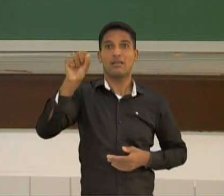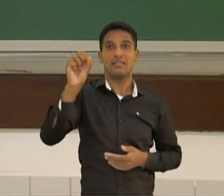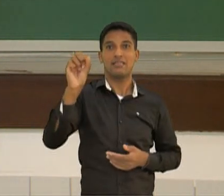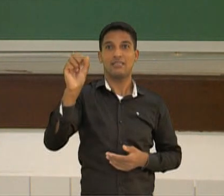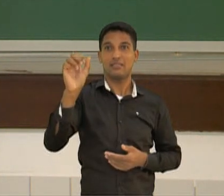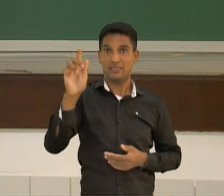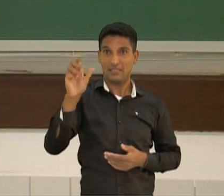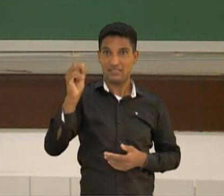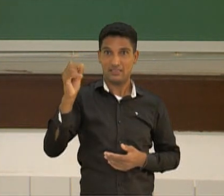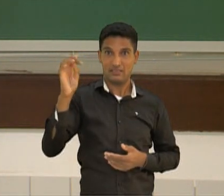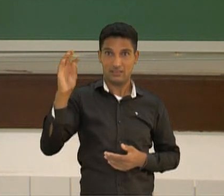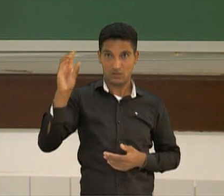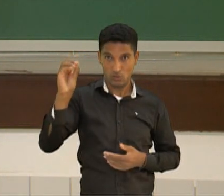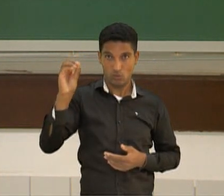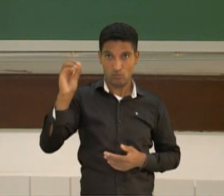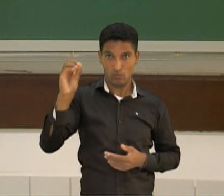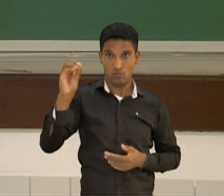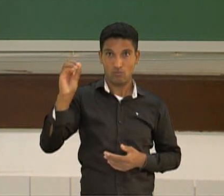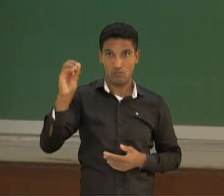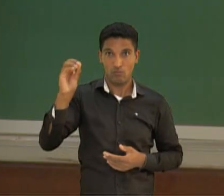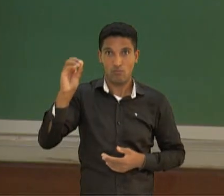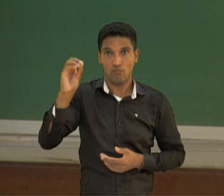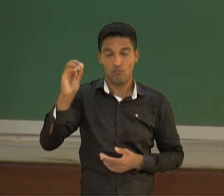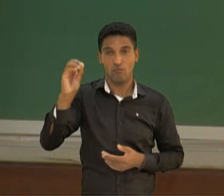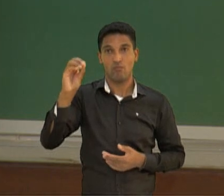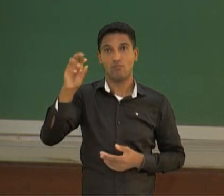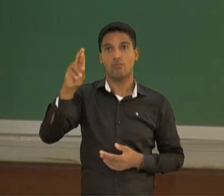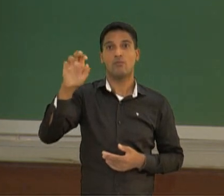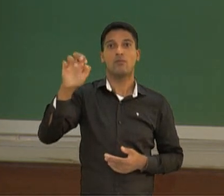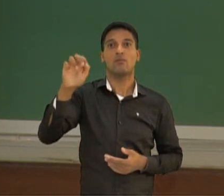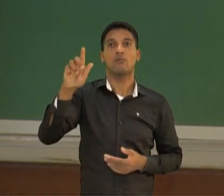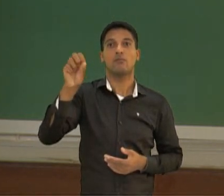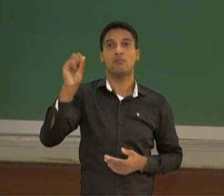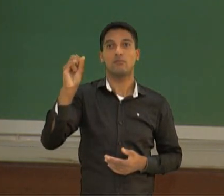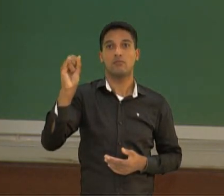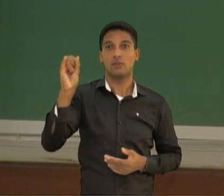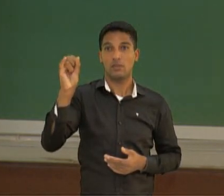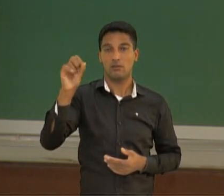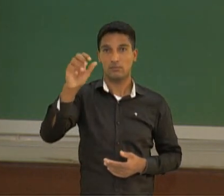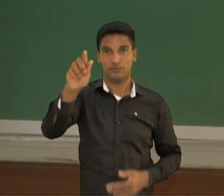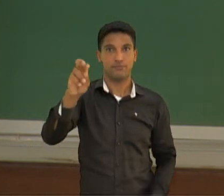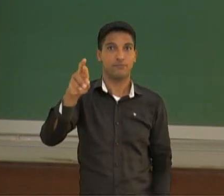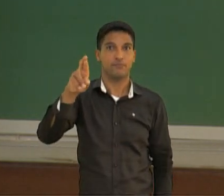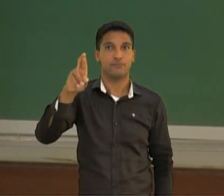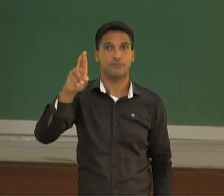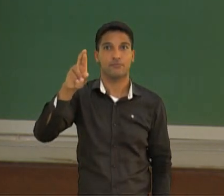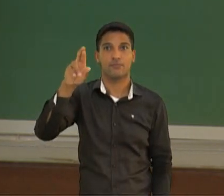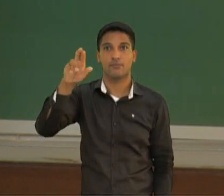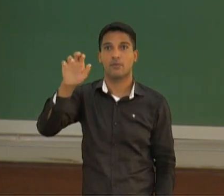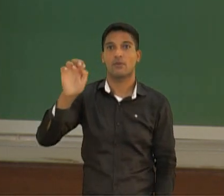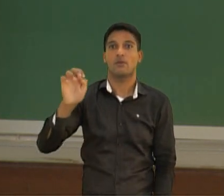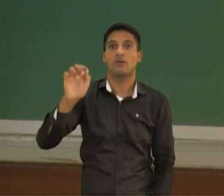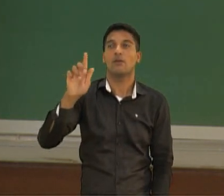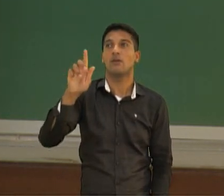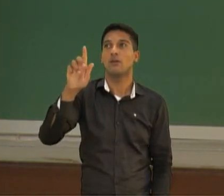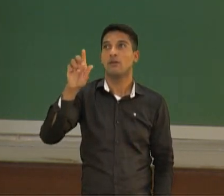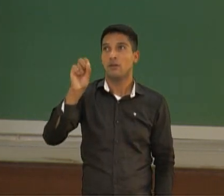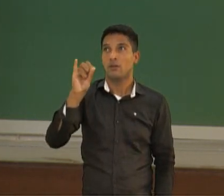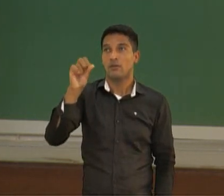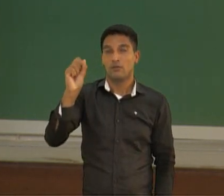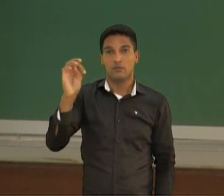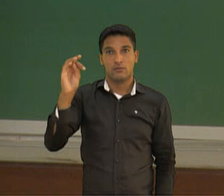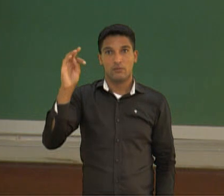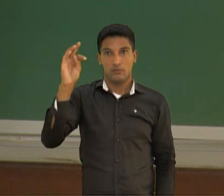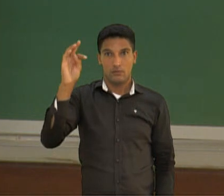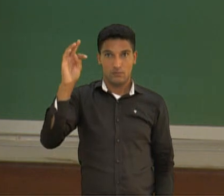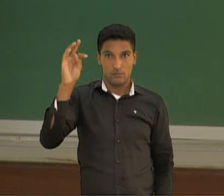Mas temos mais coisa para ver, olha só. Aqui nós chegamos naquele artista, né, essencial para o surgimento